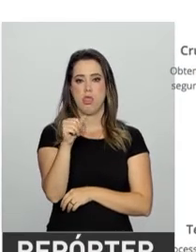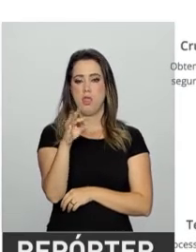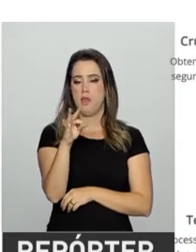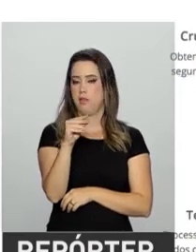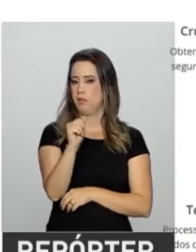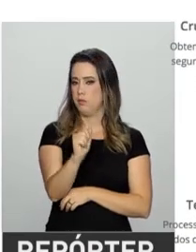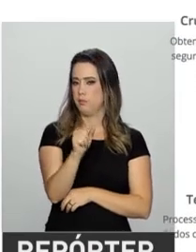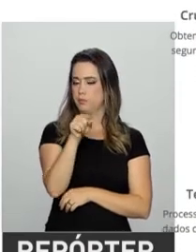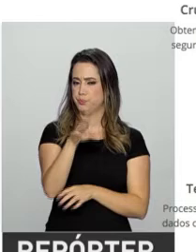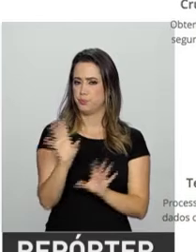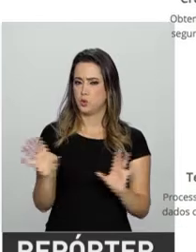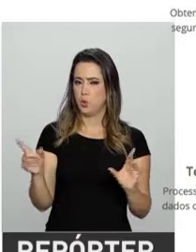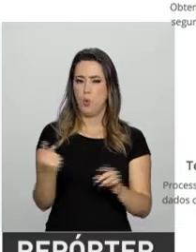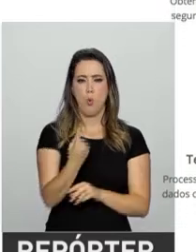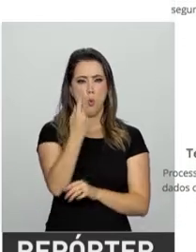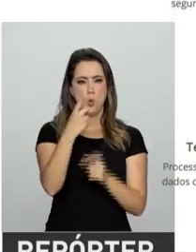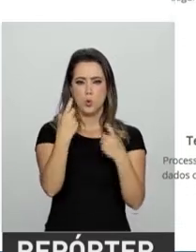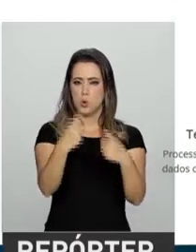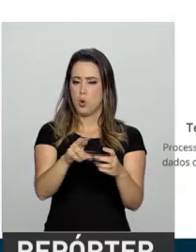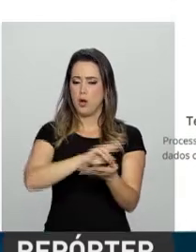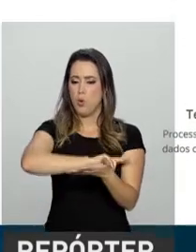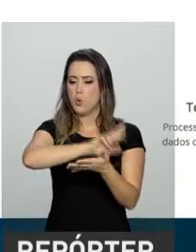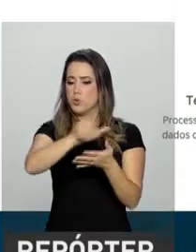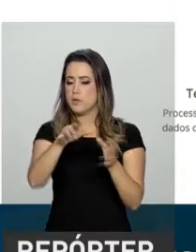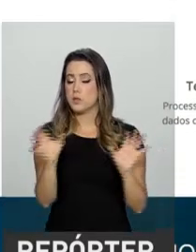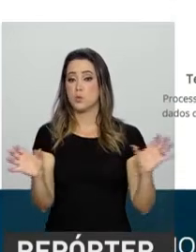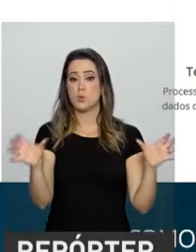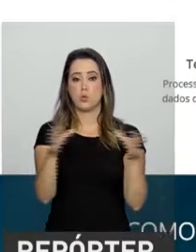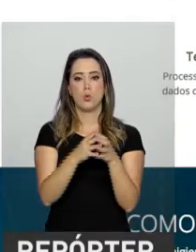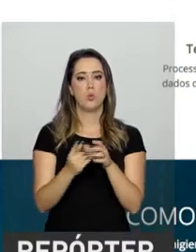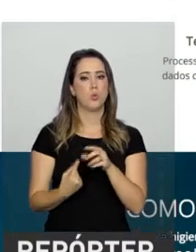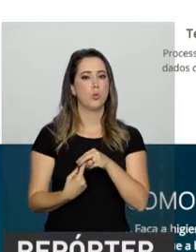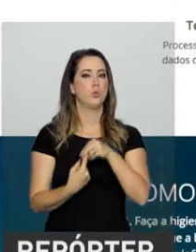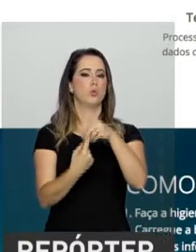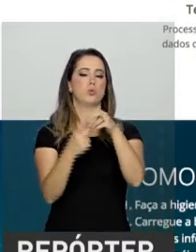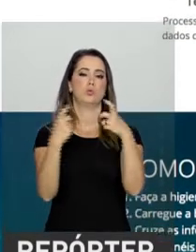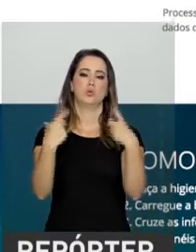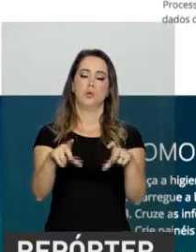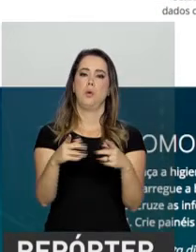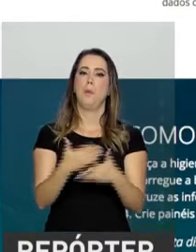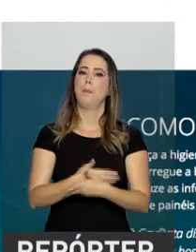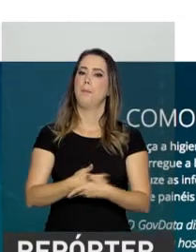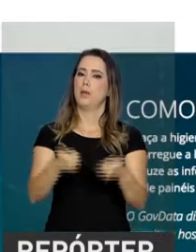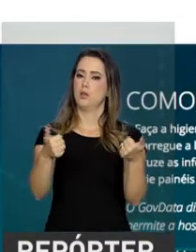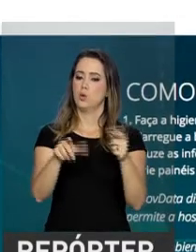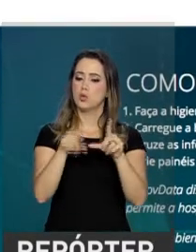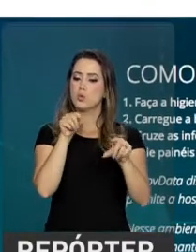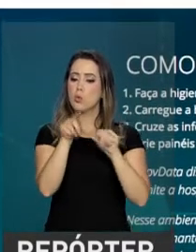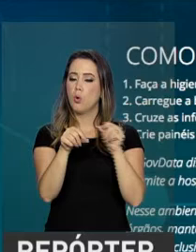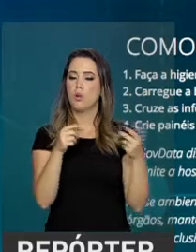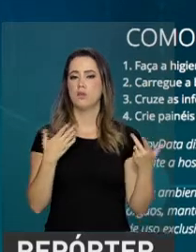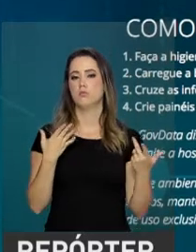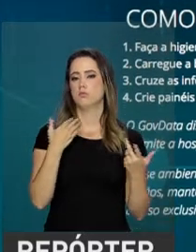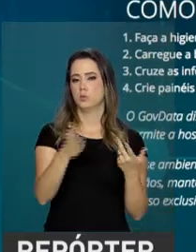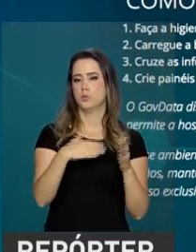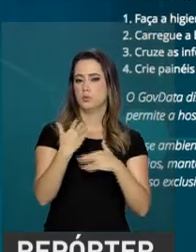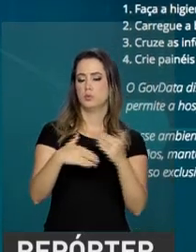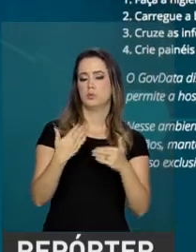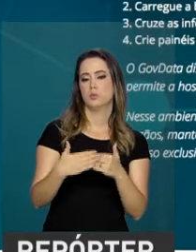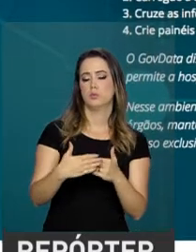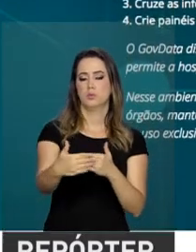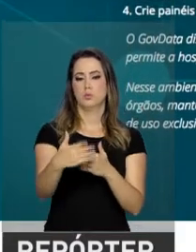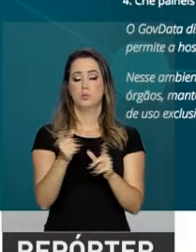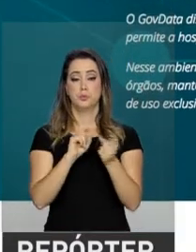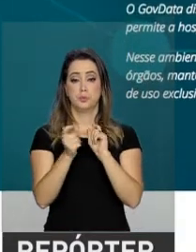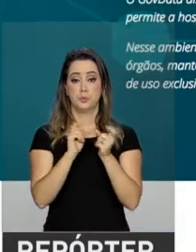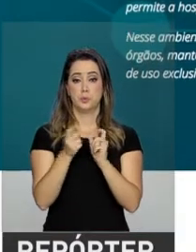governo concentrará as informações de diversos órgãos num só lugar facilita a tomada de decisões o desenvolvimento